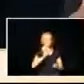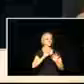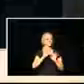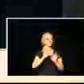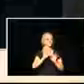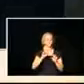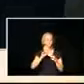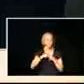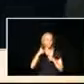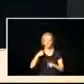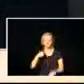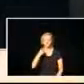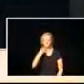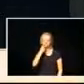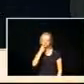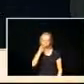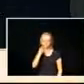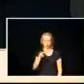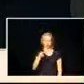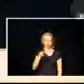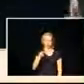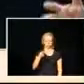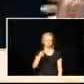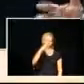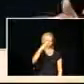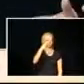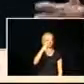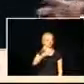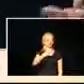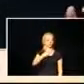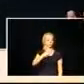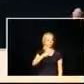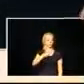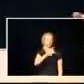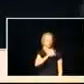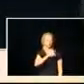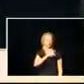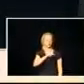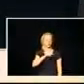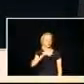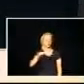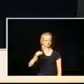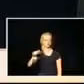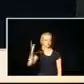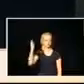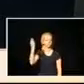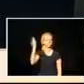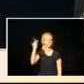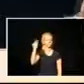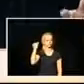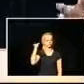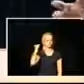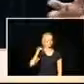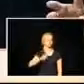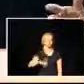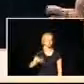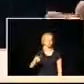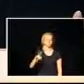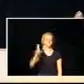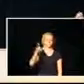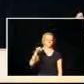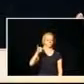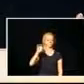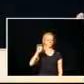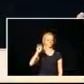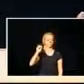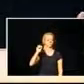ao meu conhecimento, um servidor da Unital me procurou, que teve uma reunião